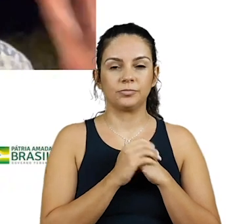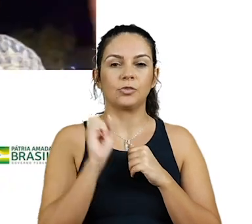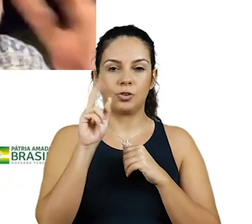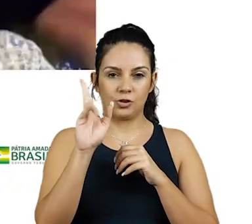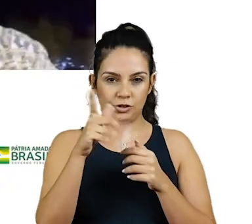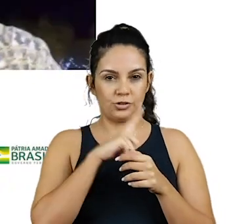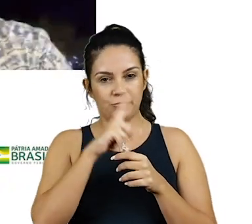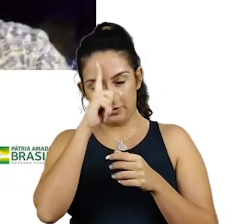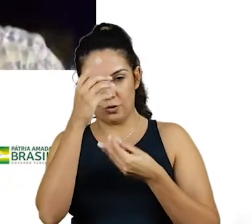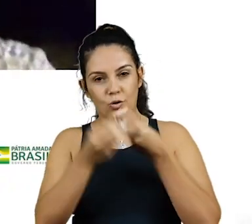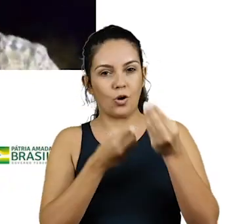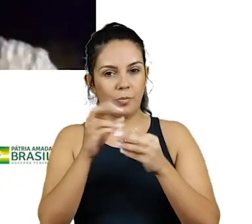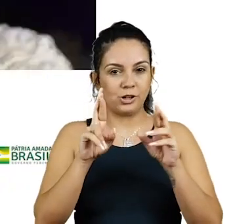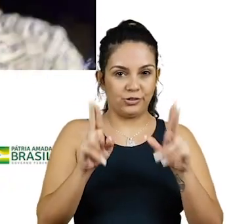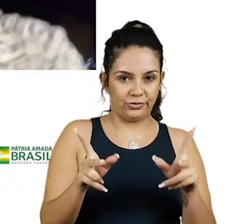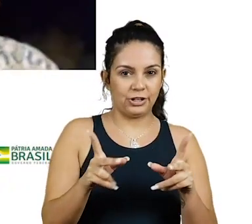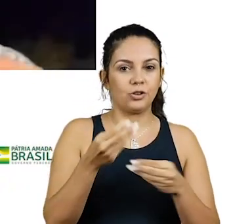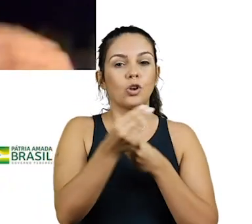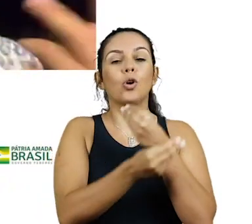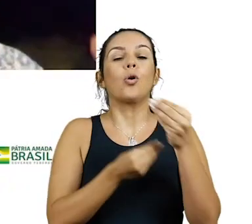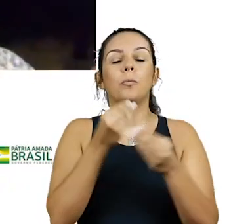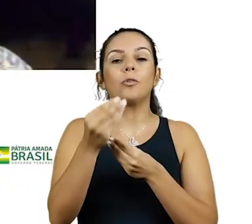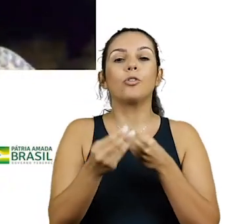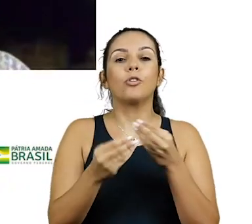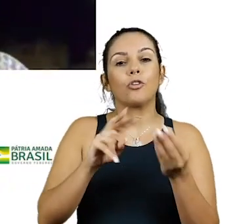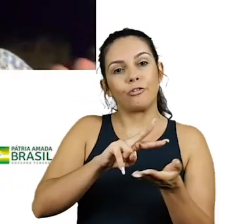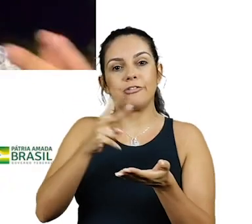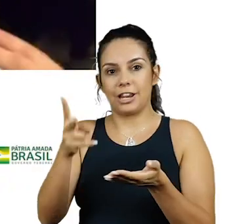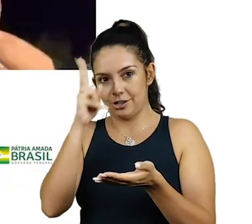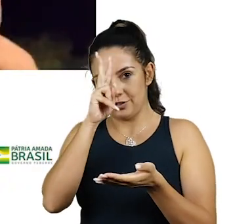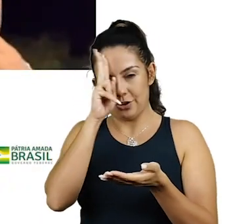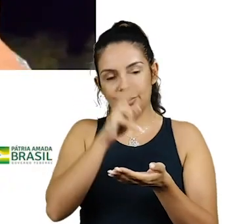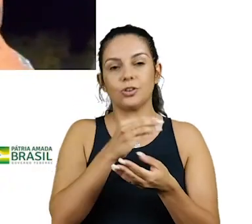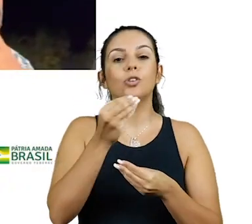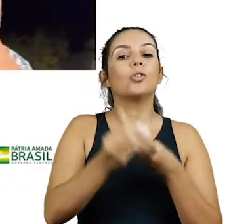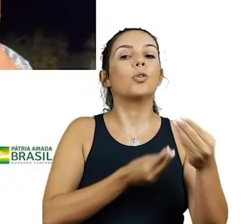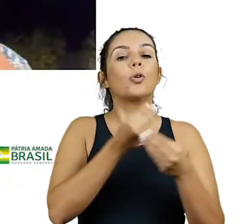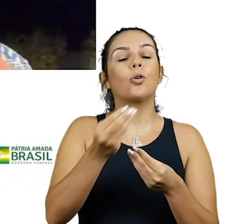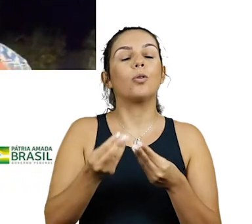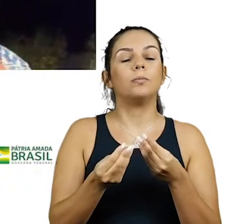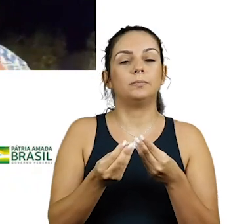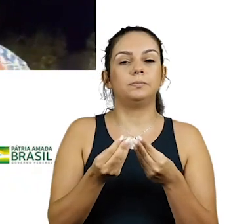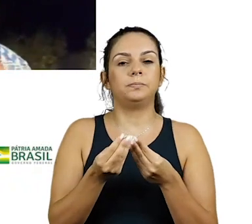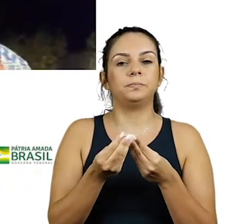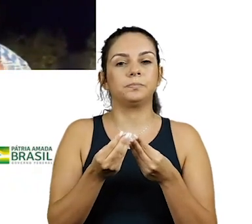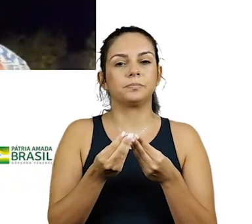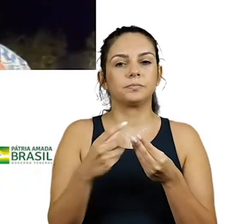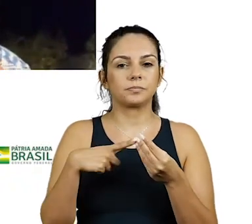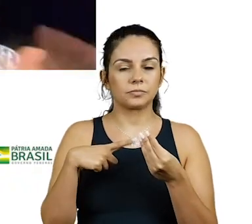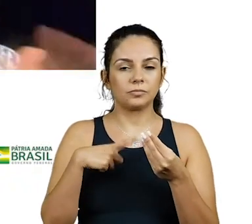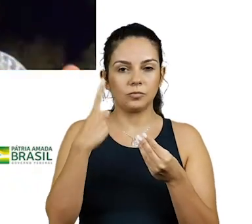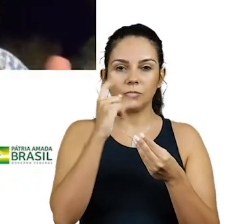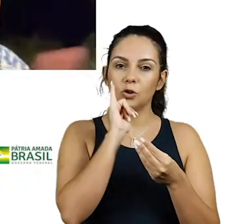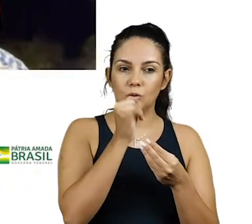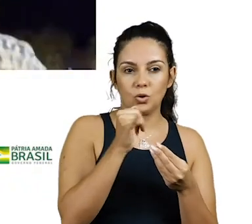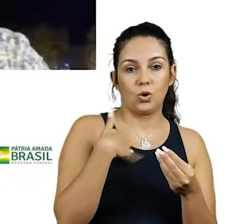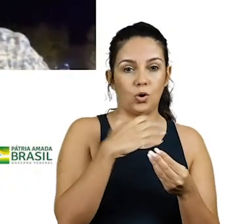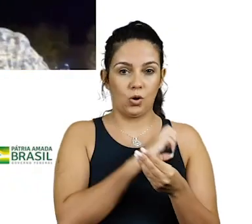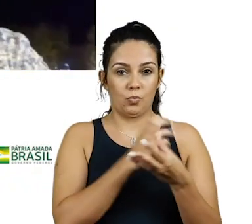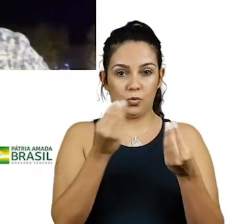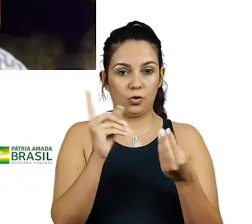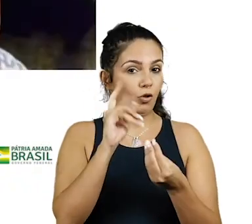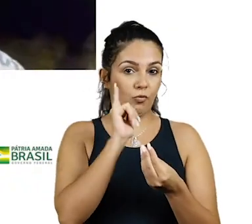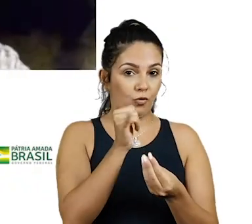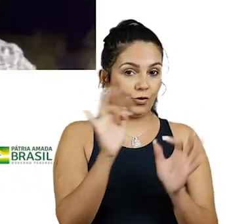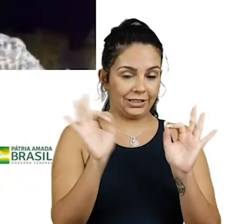Ok, eu já tive uma ideia, como é que ela é diferente? Como é que eu vou virar essa história? Como é que eu tenho, por exemplo, tem um conto que eu gosto muito, esse eu